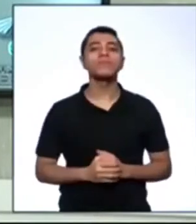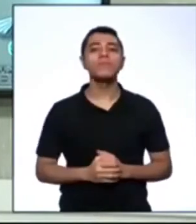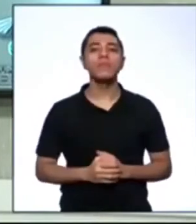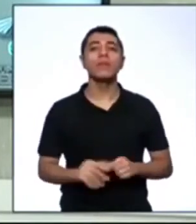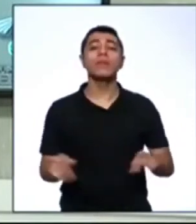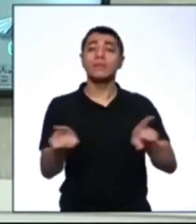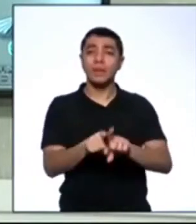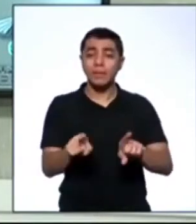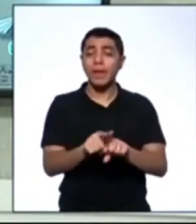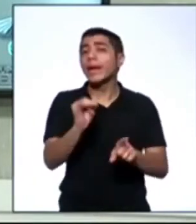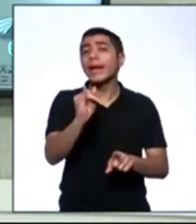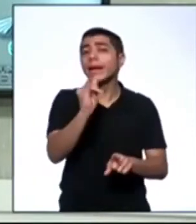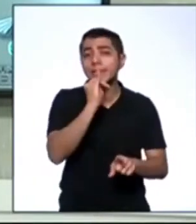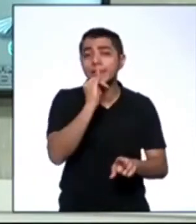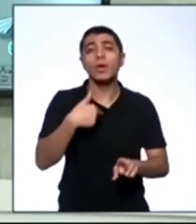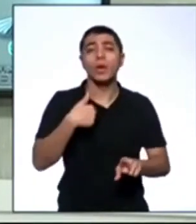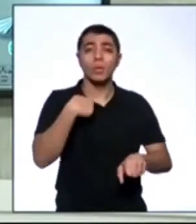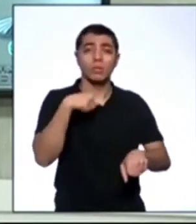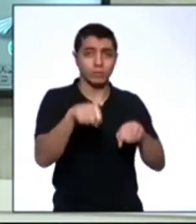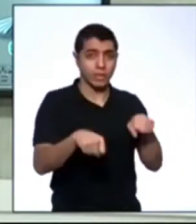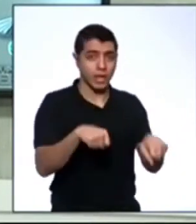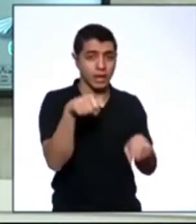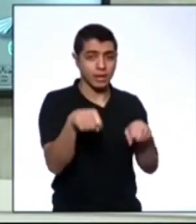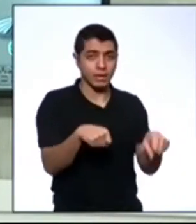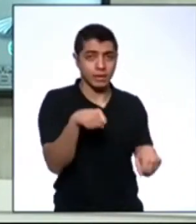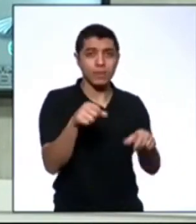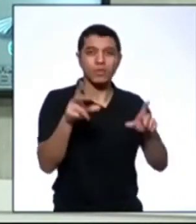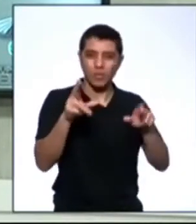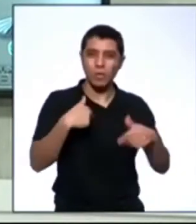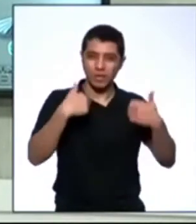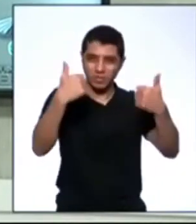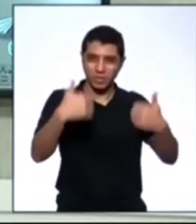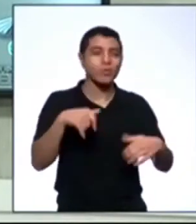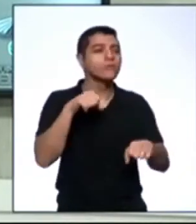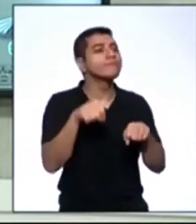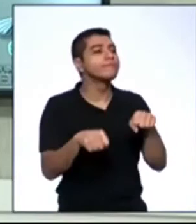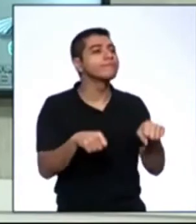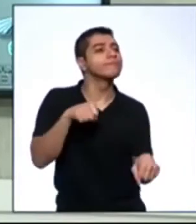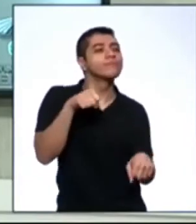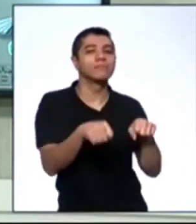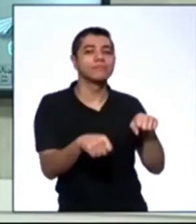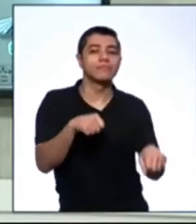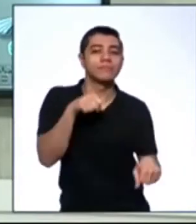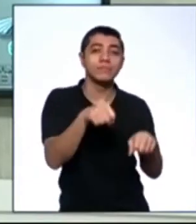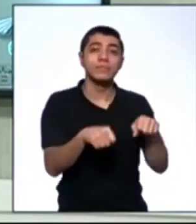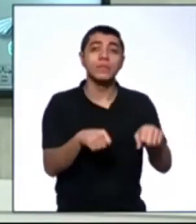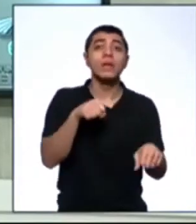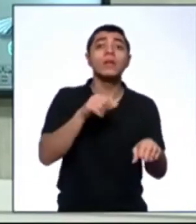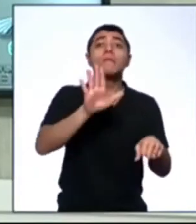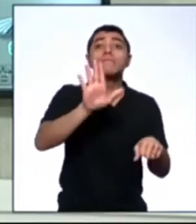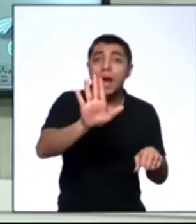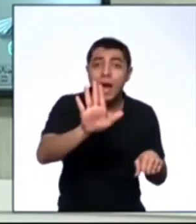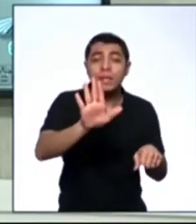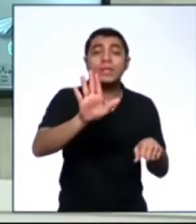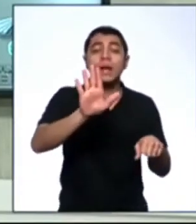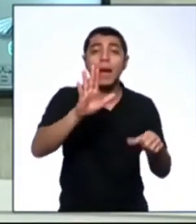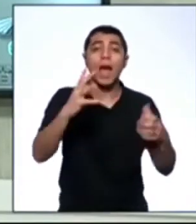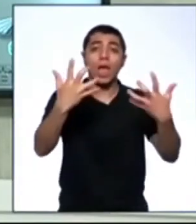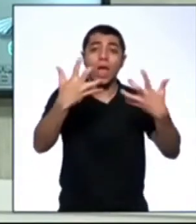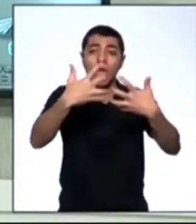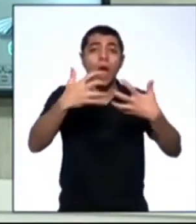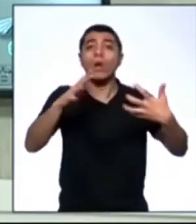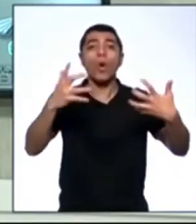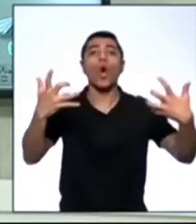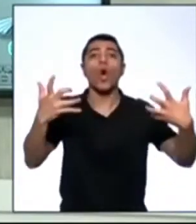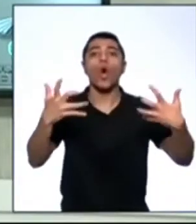disse, numa bicicleta, onde as engrenagens não têm contato direto, tem contato indireto. Vamos ver, acompanhe